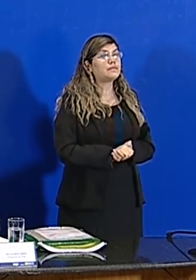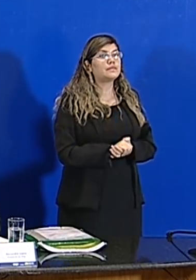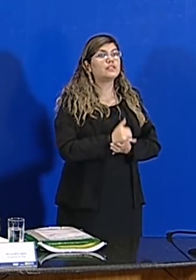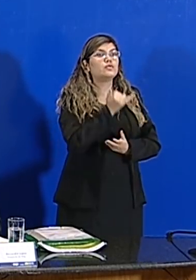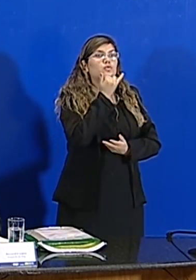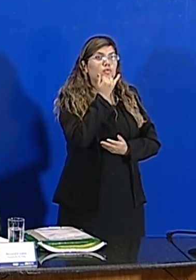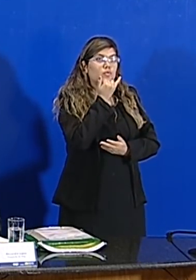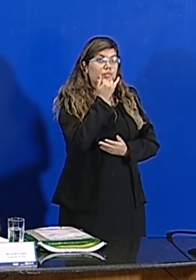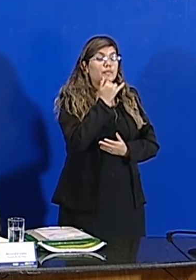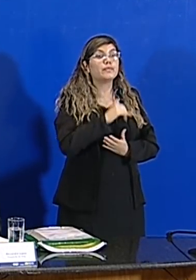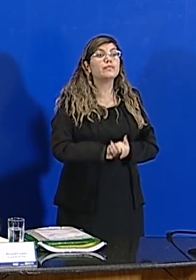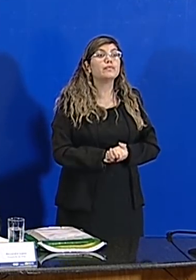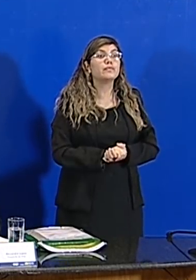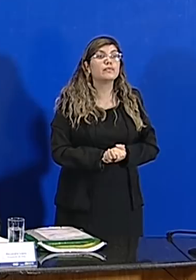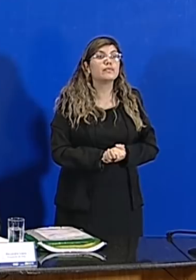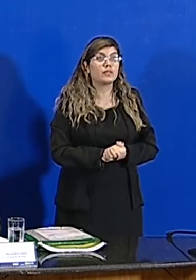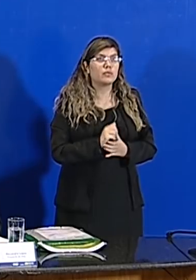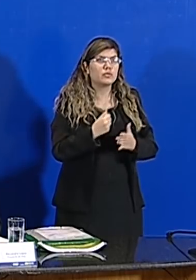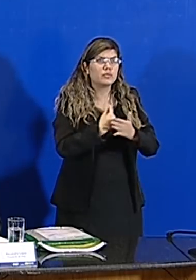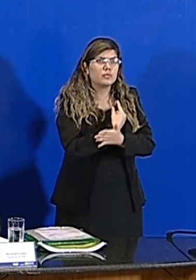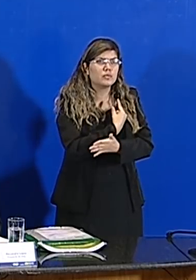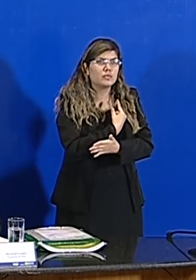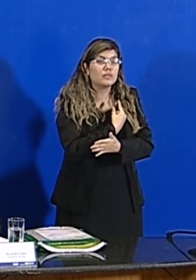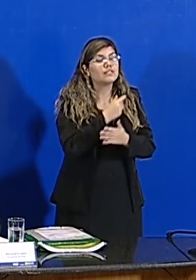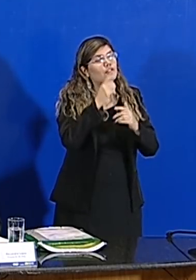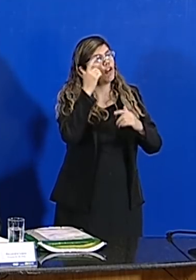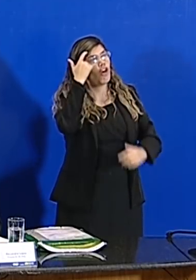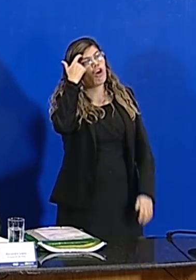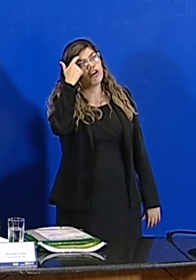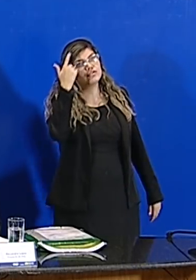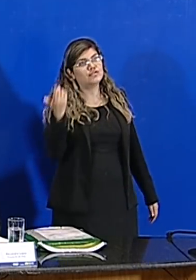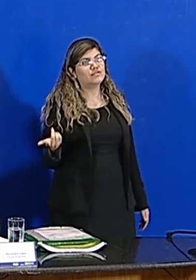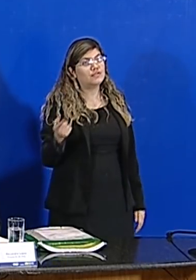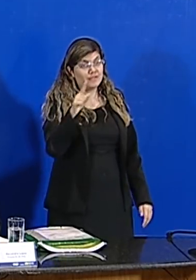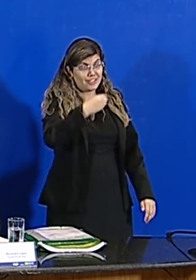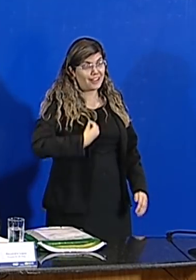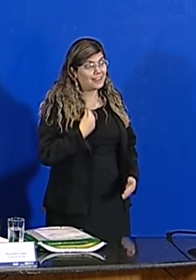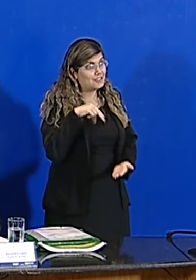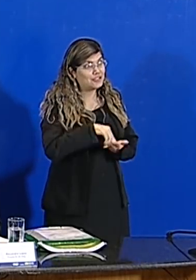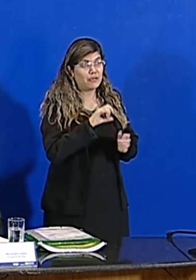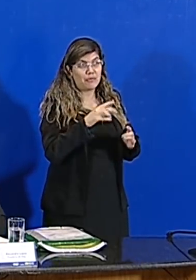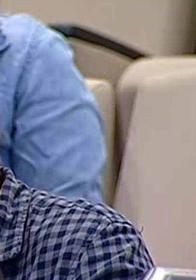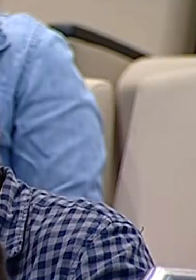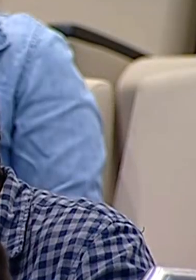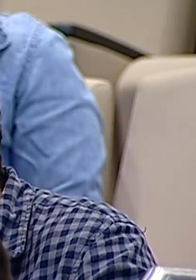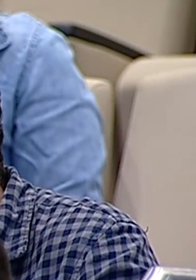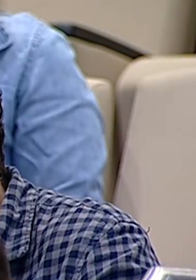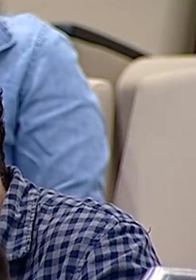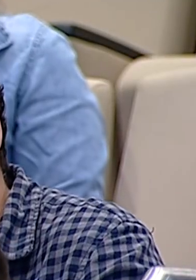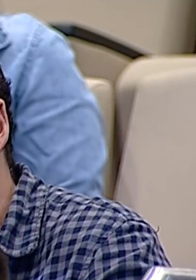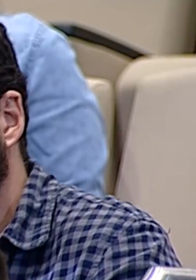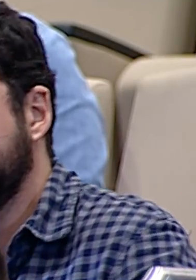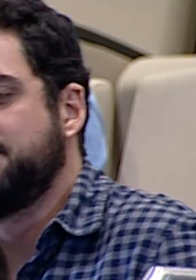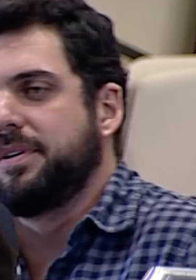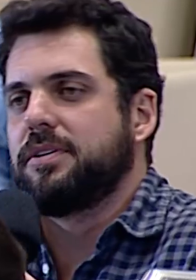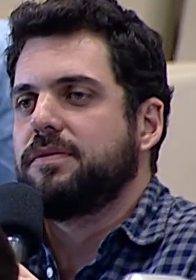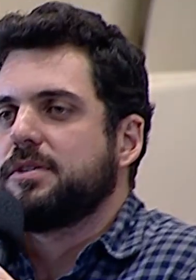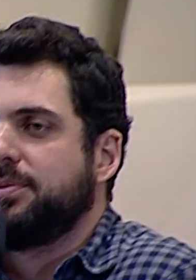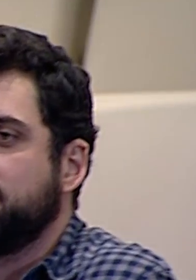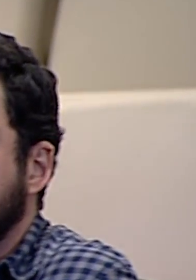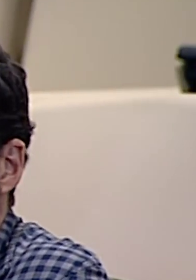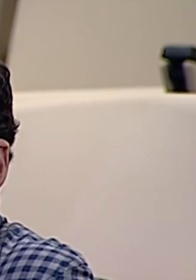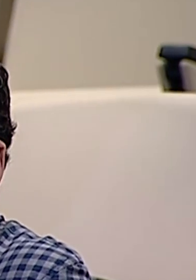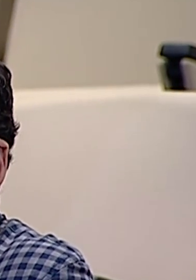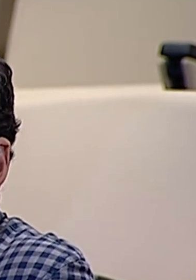Tiago. Pode perguntar? Lógico. Você está aqui para isso. Gostaria de saber das